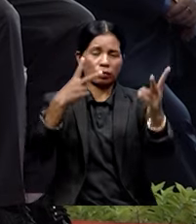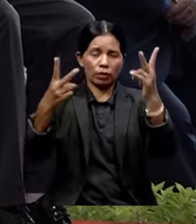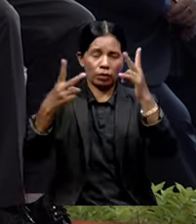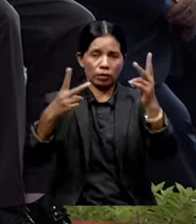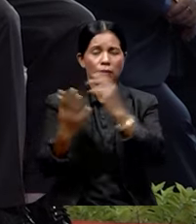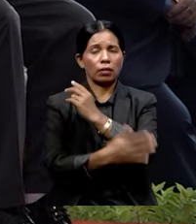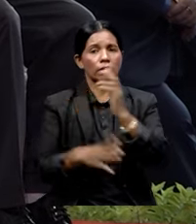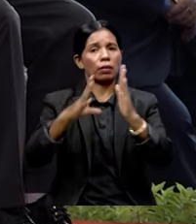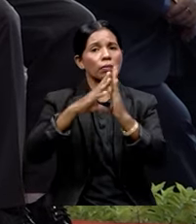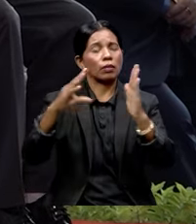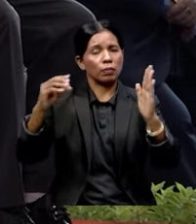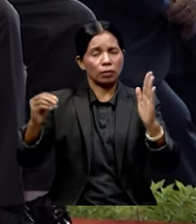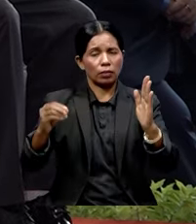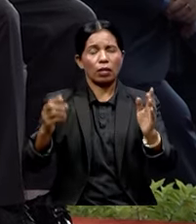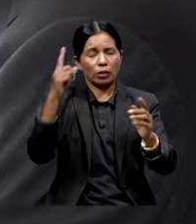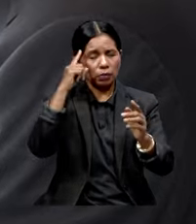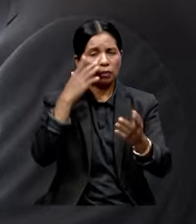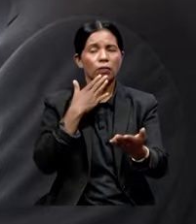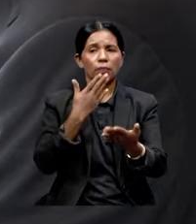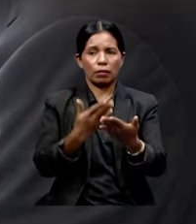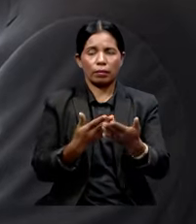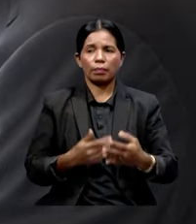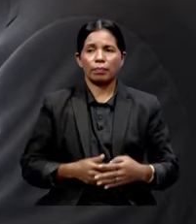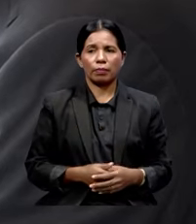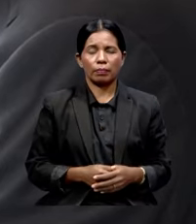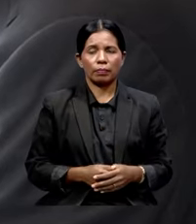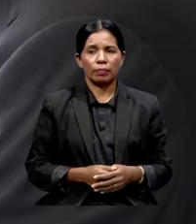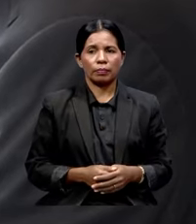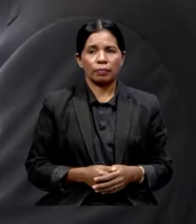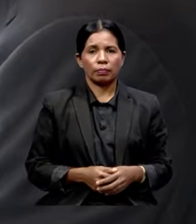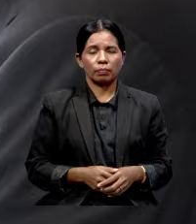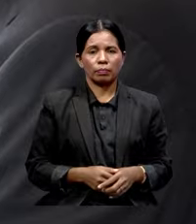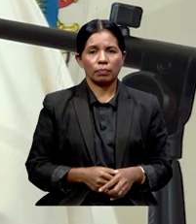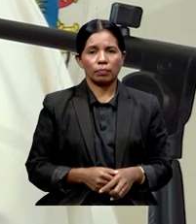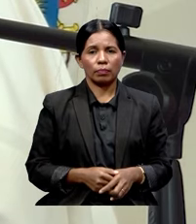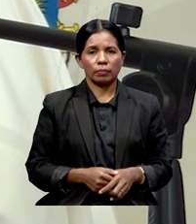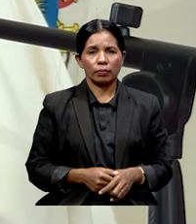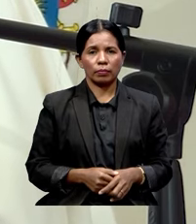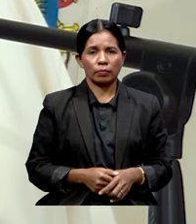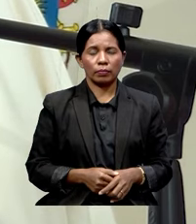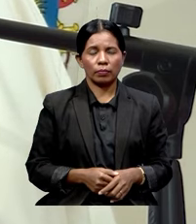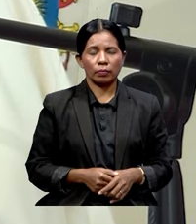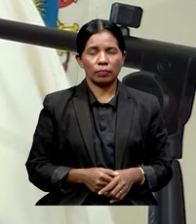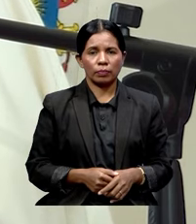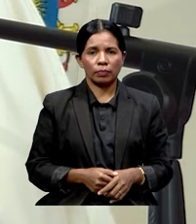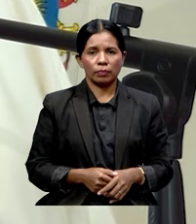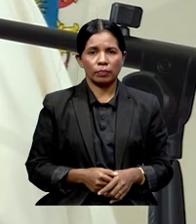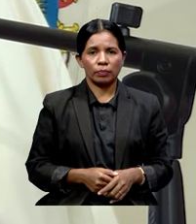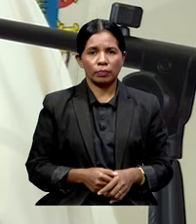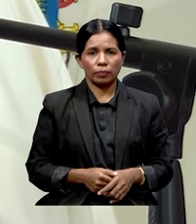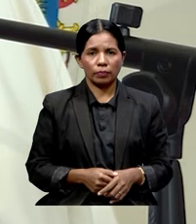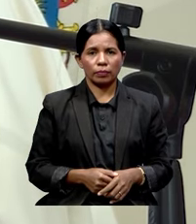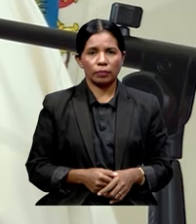Guiné, reflete do Nidane. I valori dello spirito influenzano in notevole